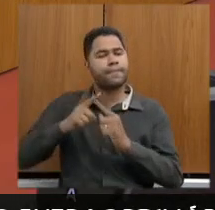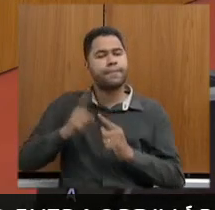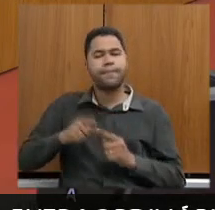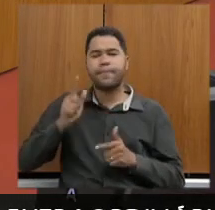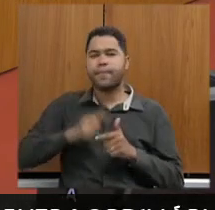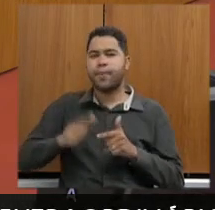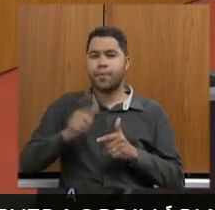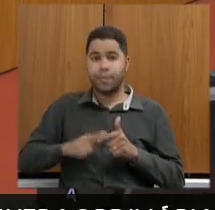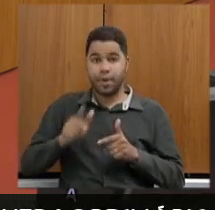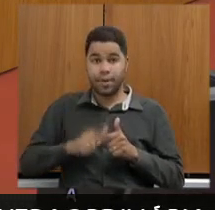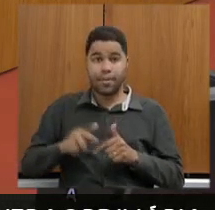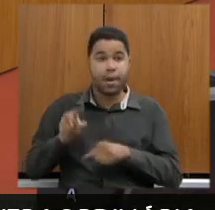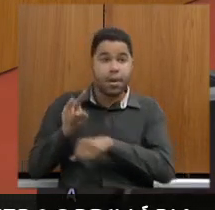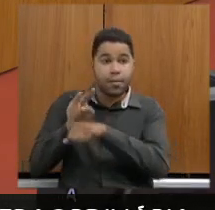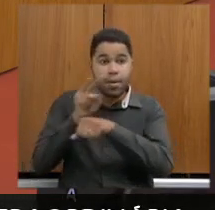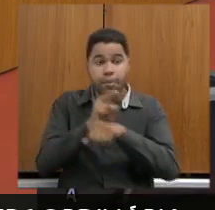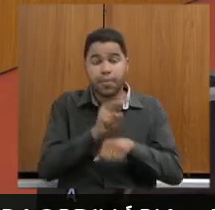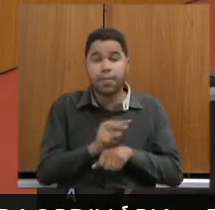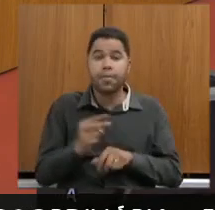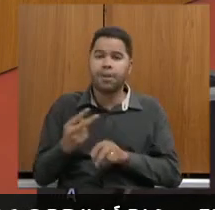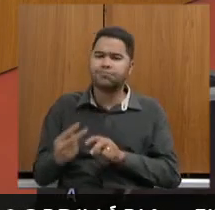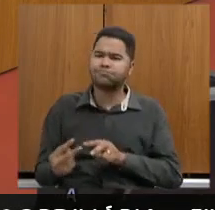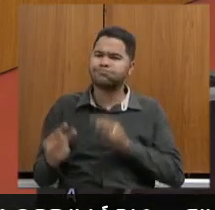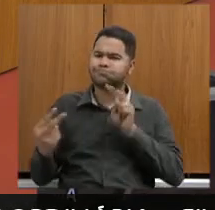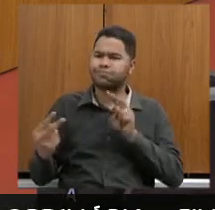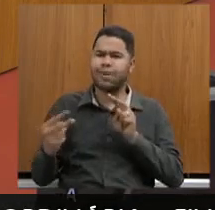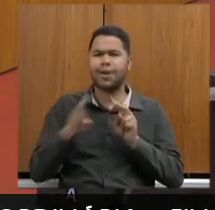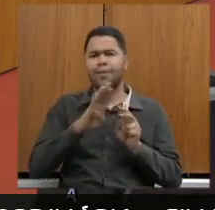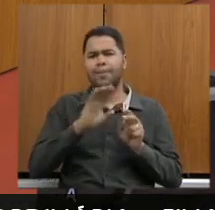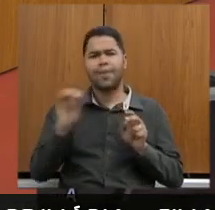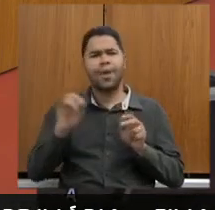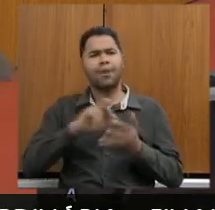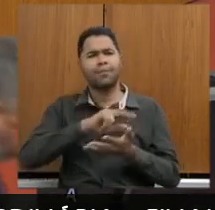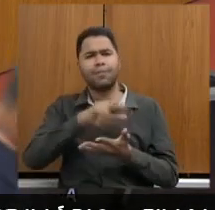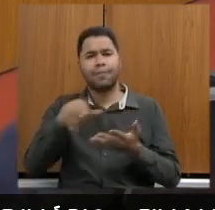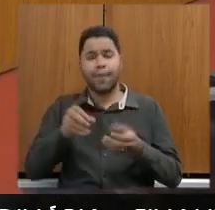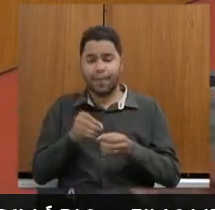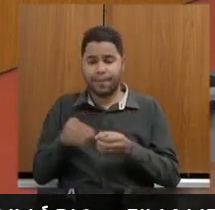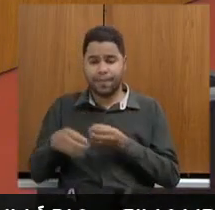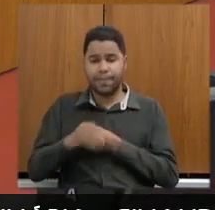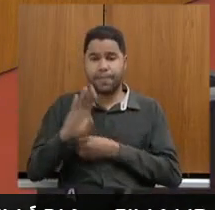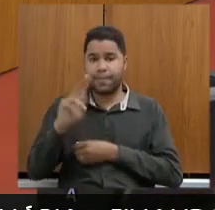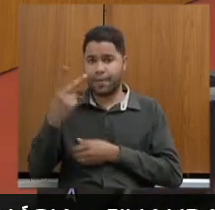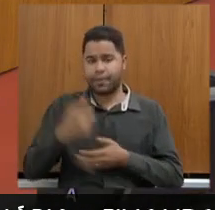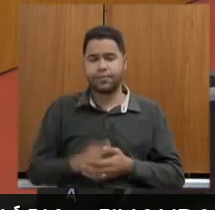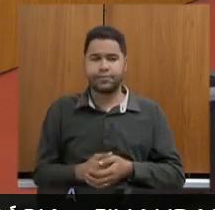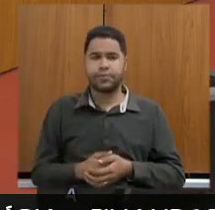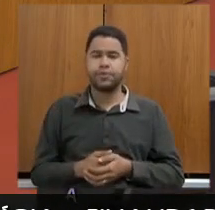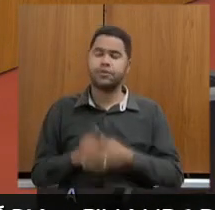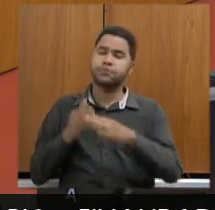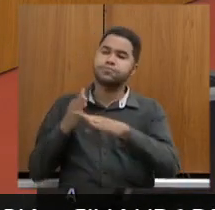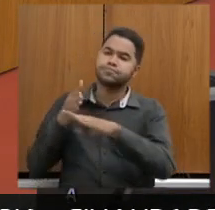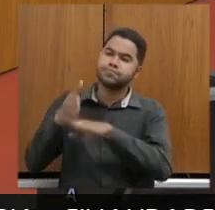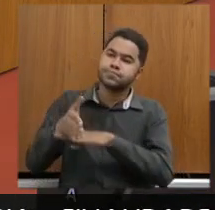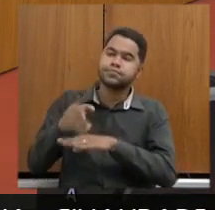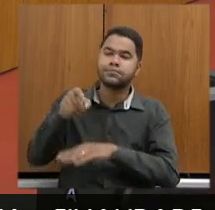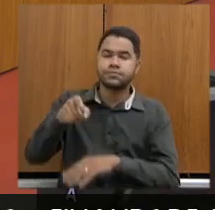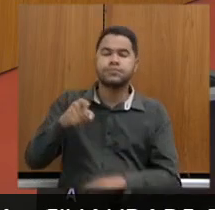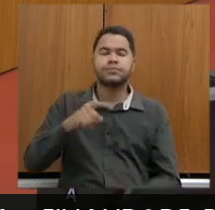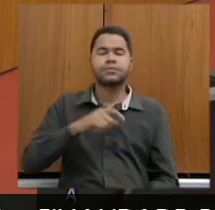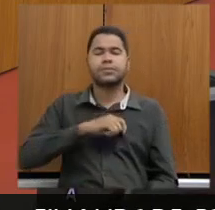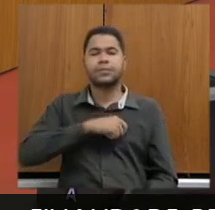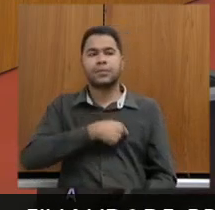de problema plantão digital da Polícia Civil para receber no corrente adversas aqui na região metropolitana de Belo Horizonte nos dirigimos para uma dessas